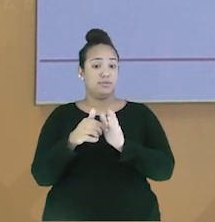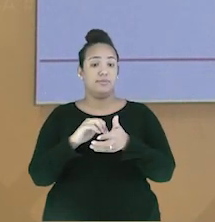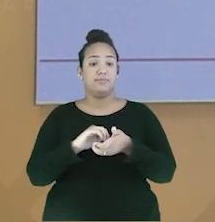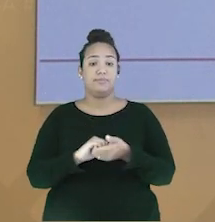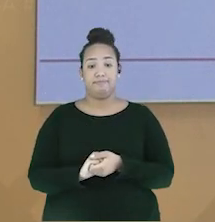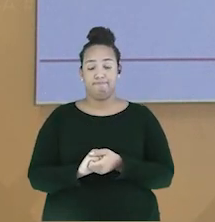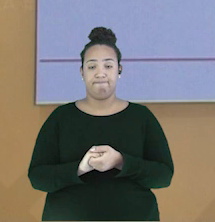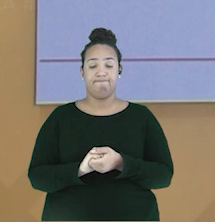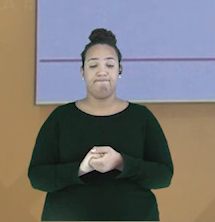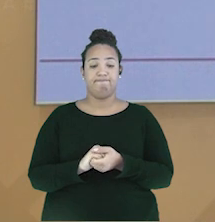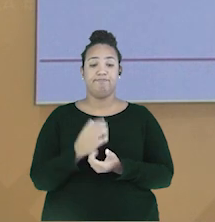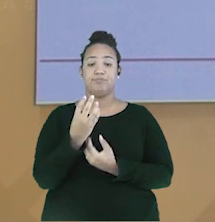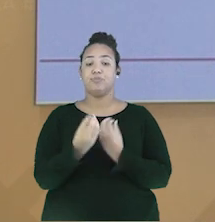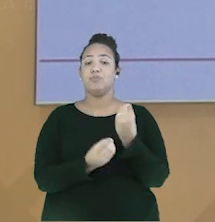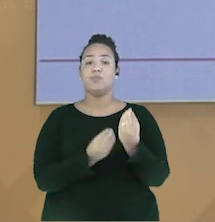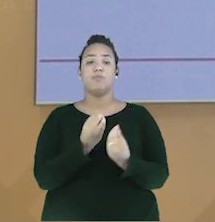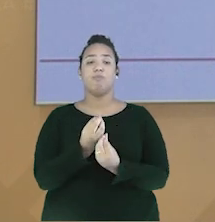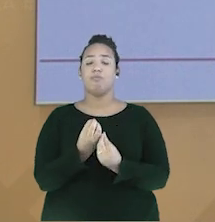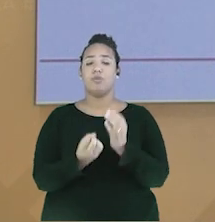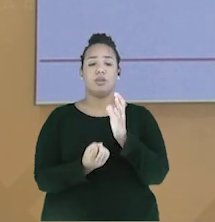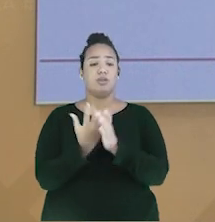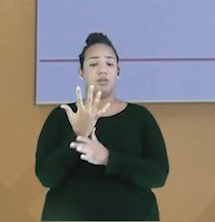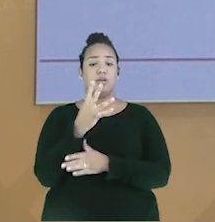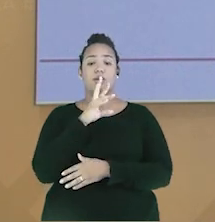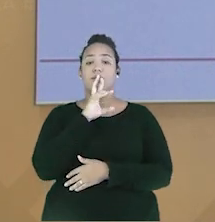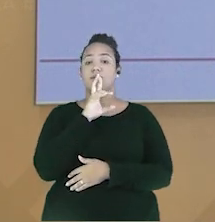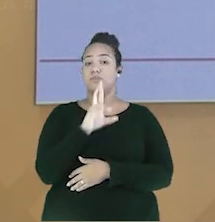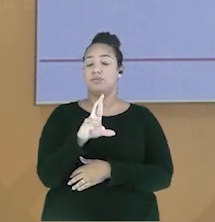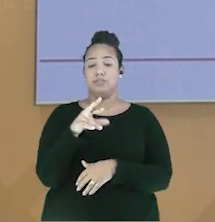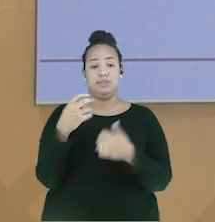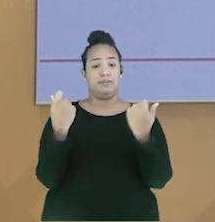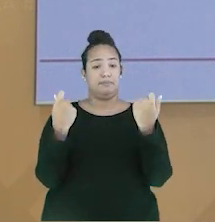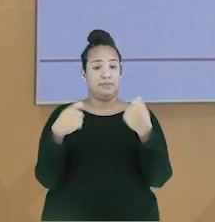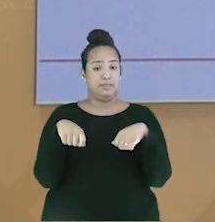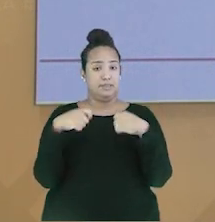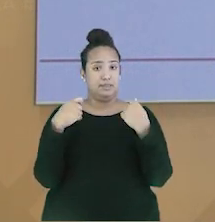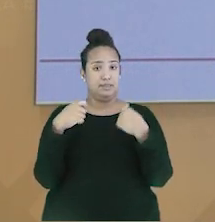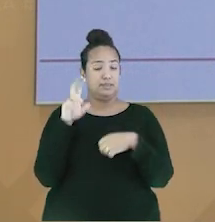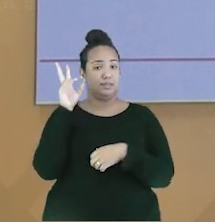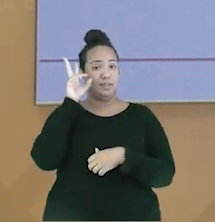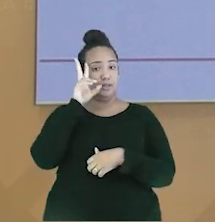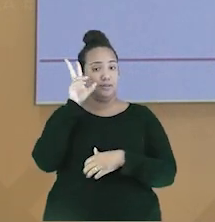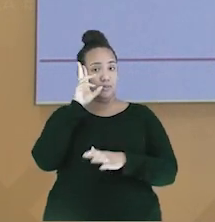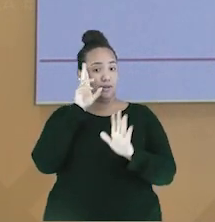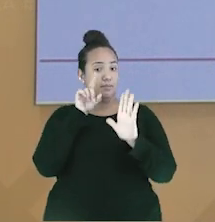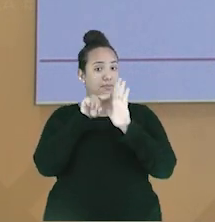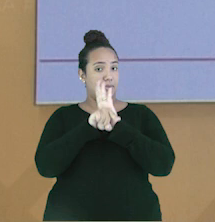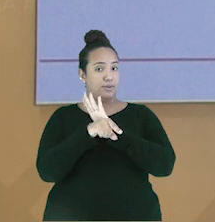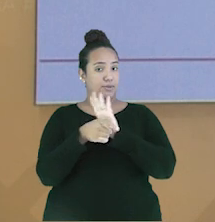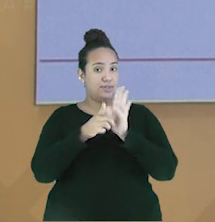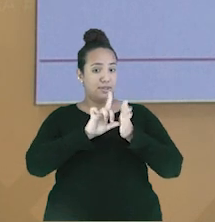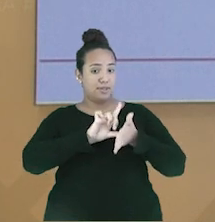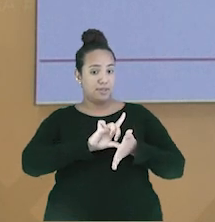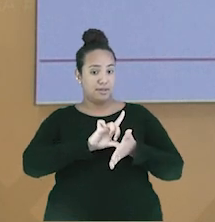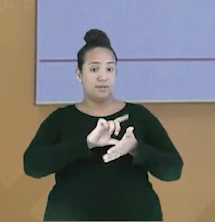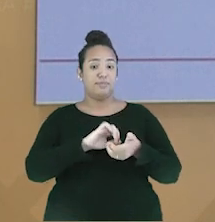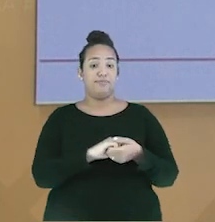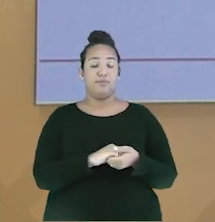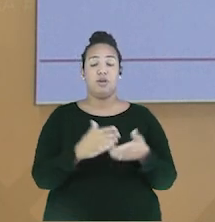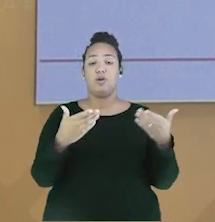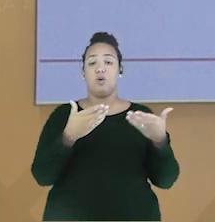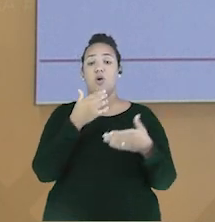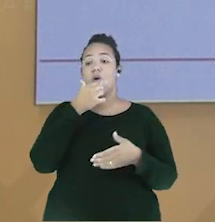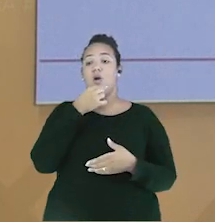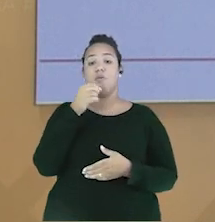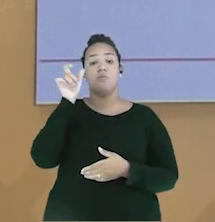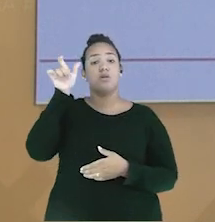Para formular a resposta, precisamos voltar à pergunta do problema. Quantos carrinhos Paulo